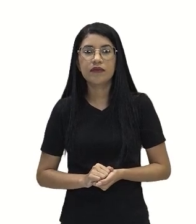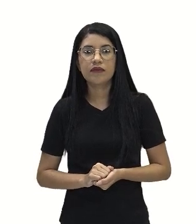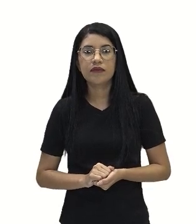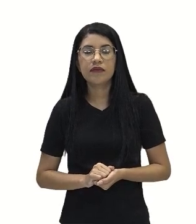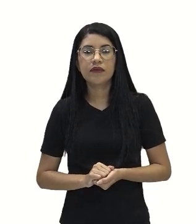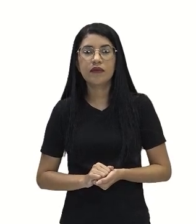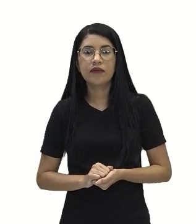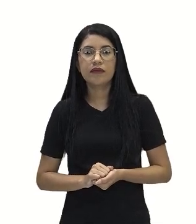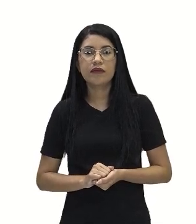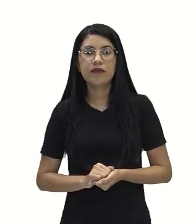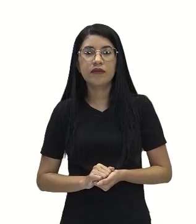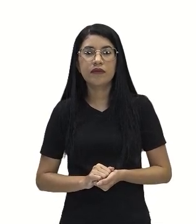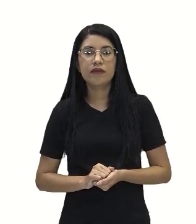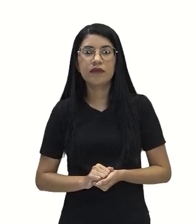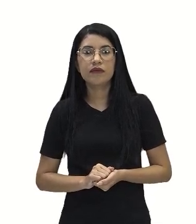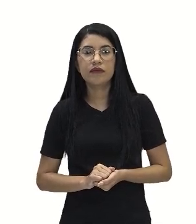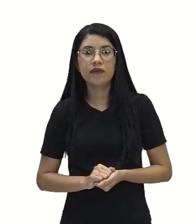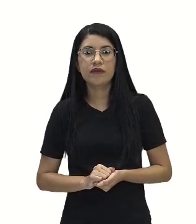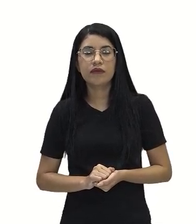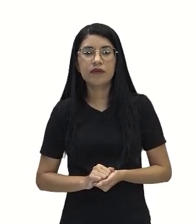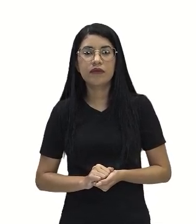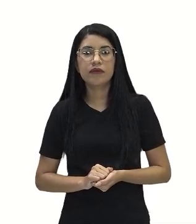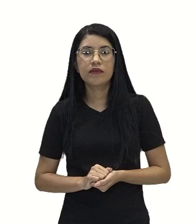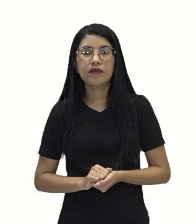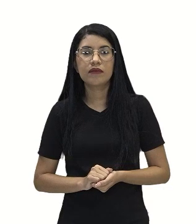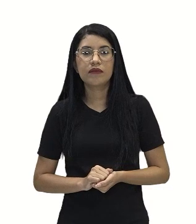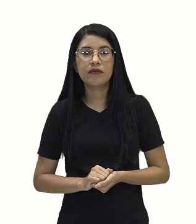vamos supor